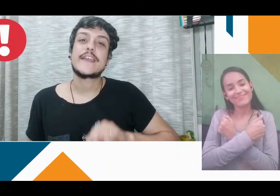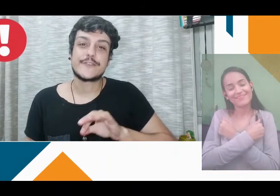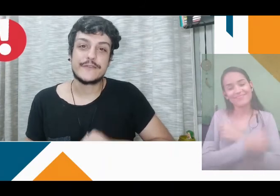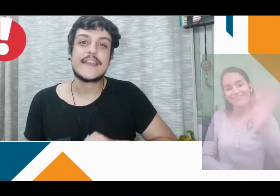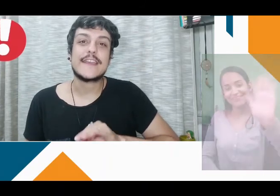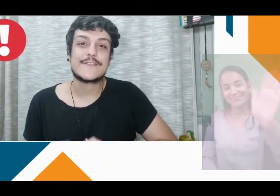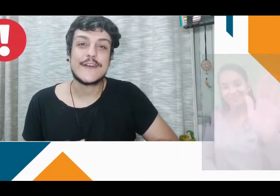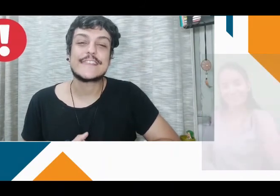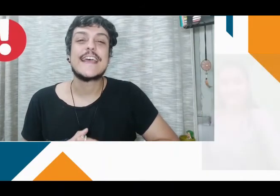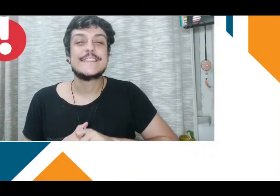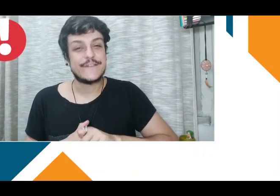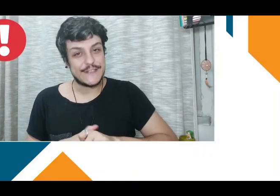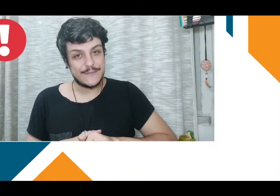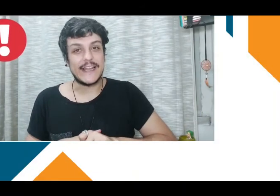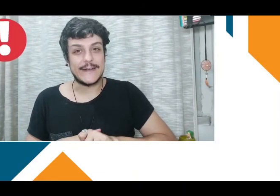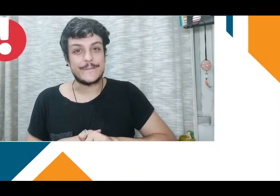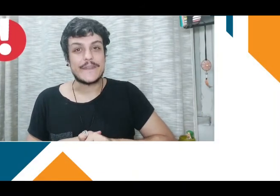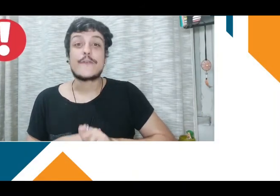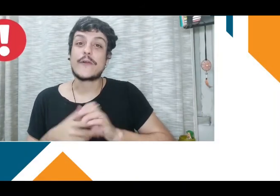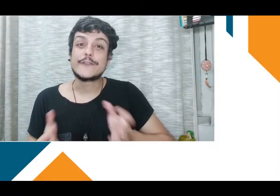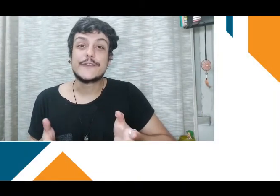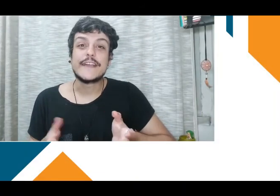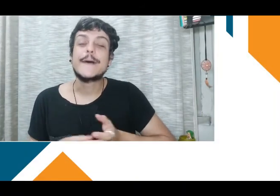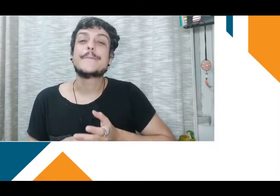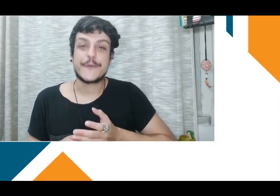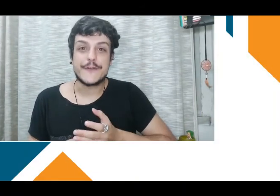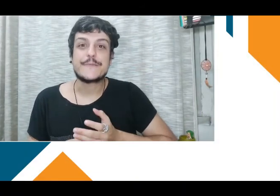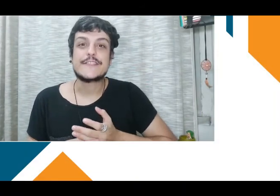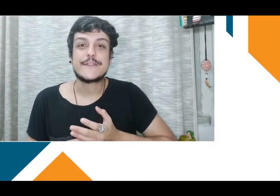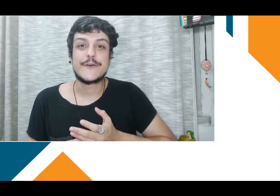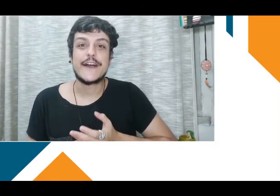importantíssimo, resolver questões de vestibular. Qualquer